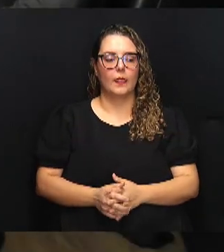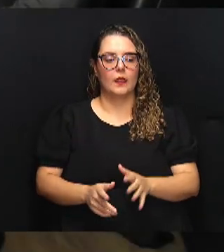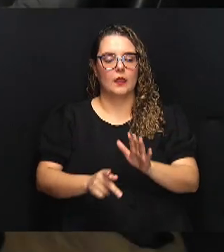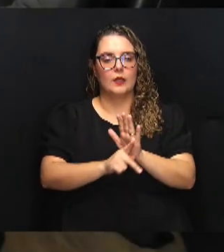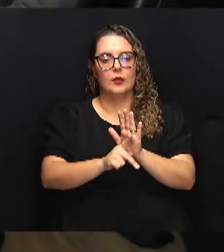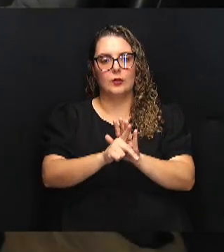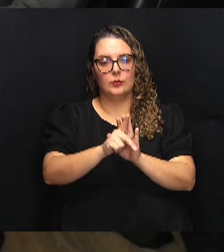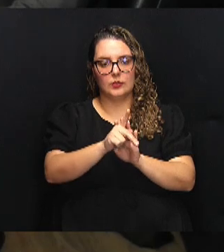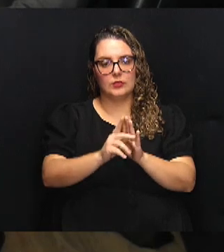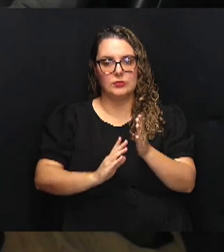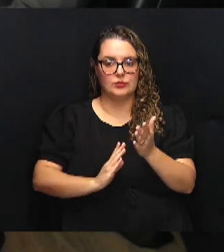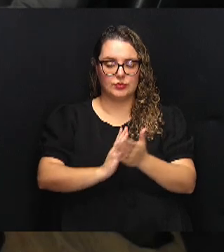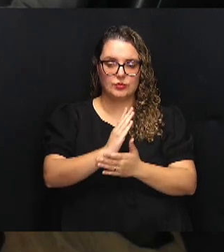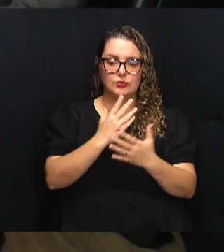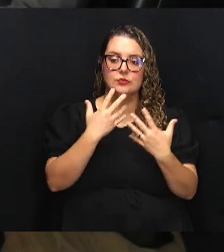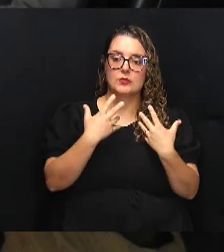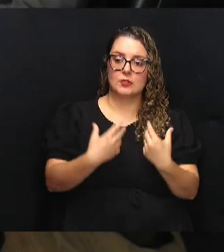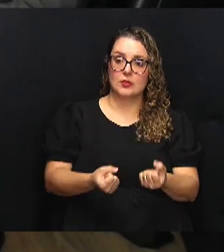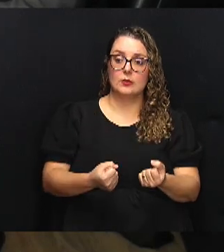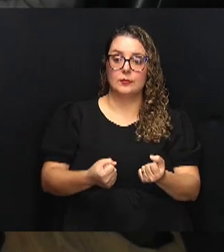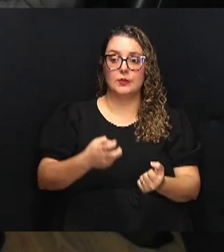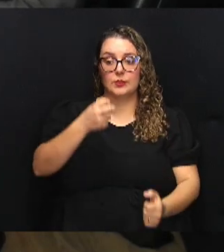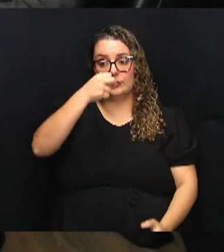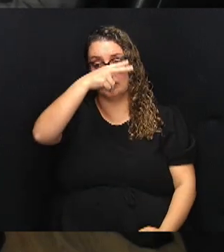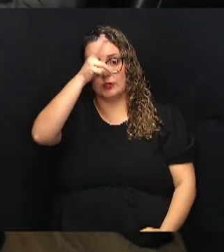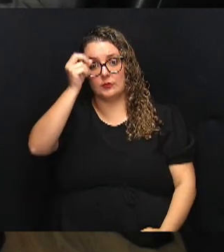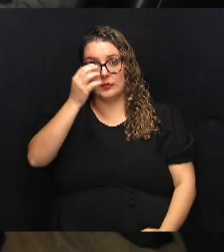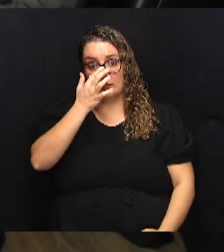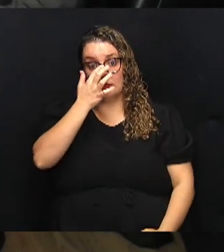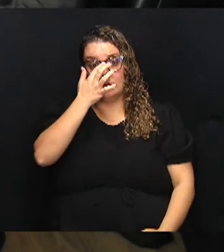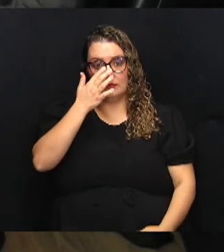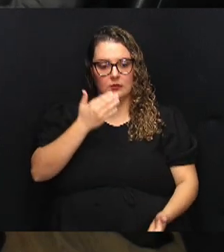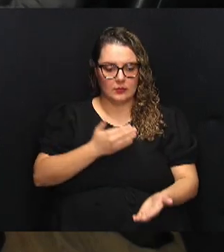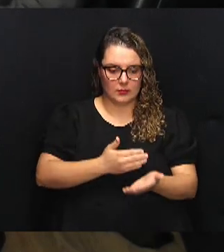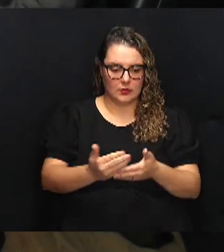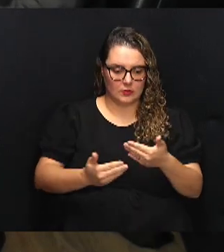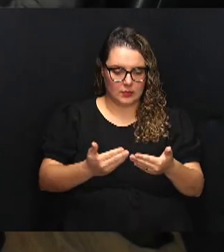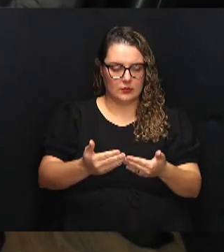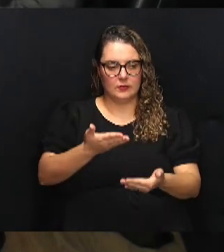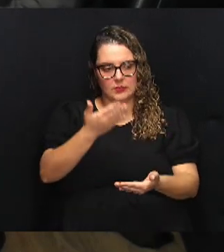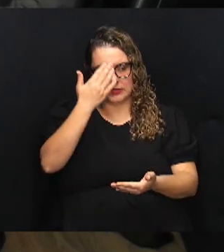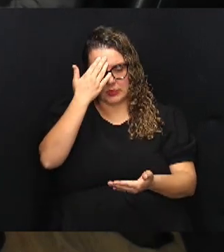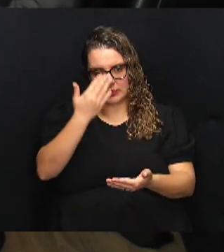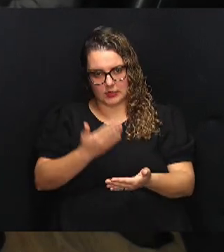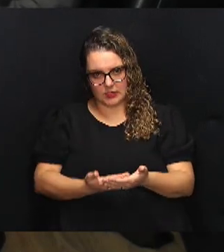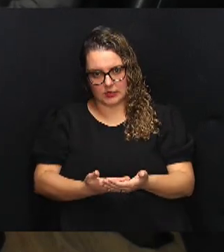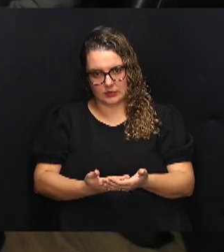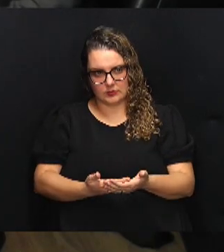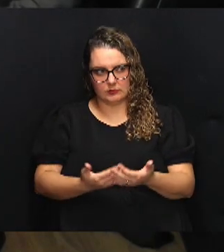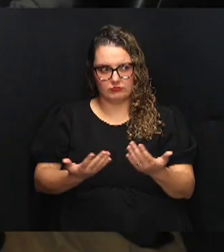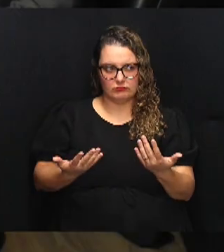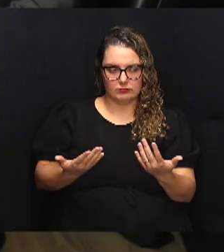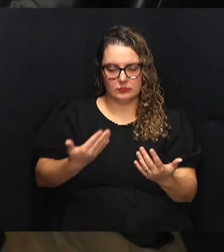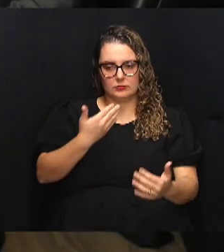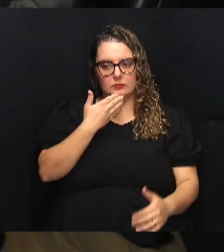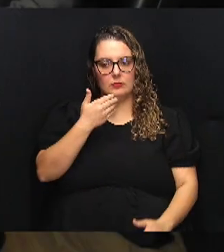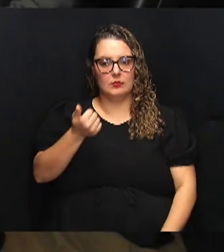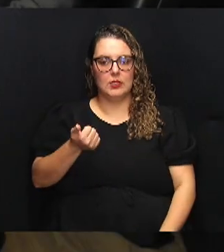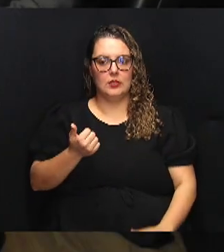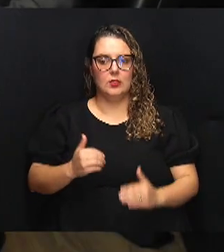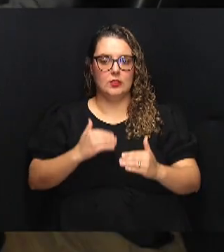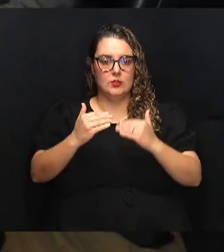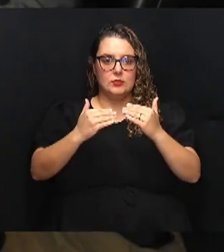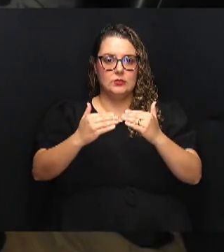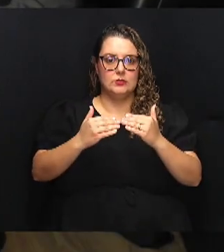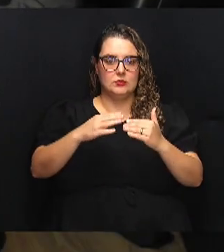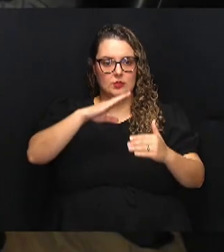sendo aprovado, sancionado pelo prefeito, entrando em vigor, você acredita até em uma melhora do desempenho